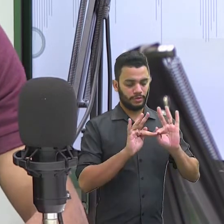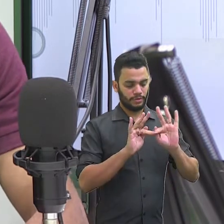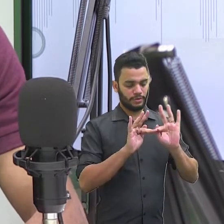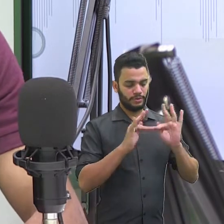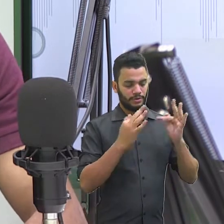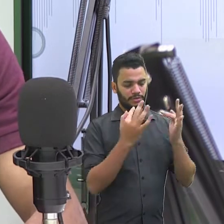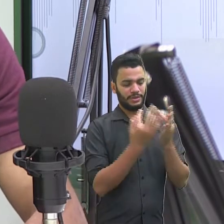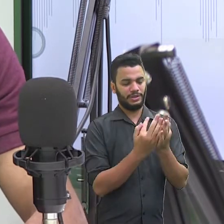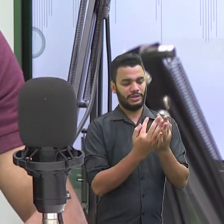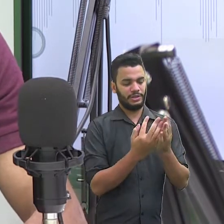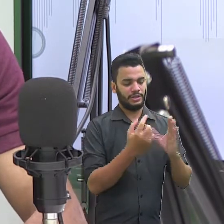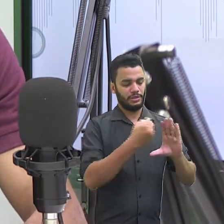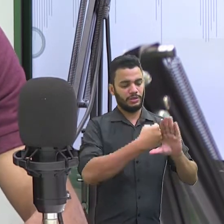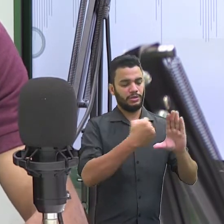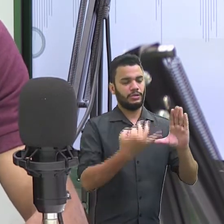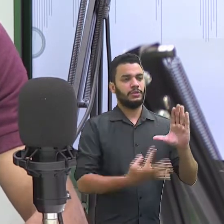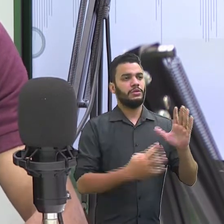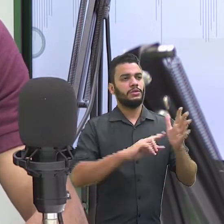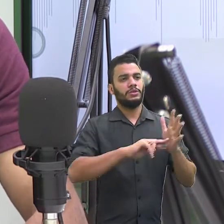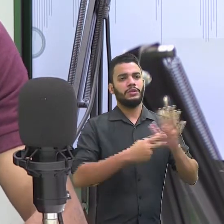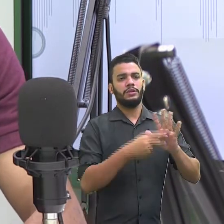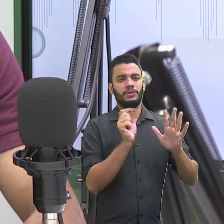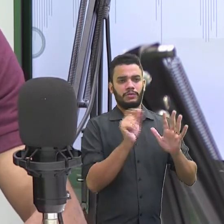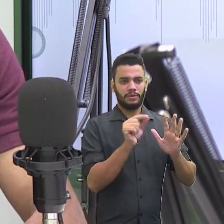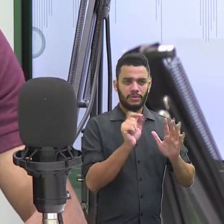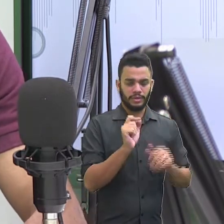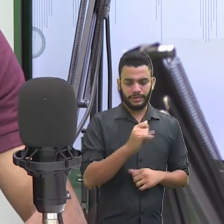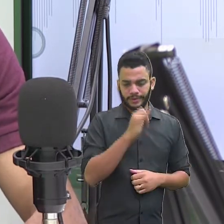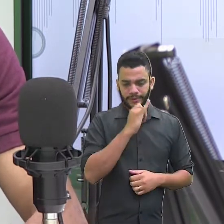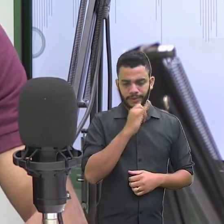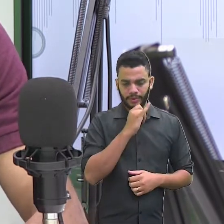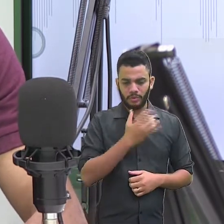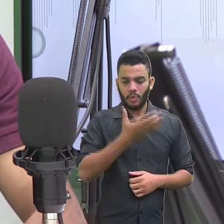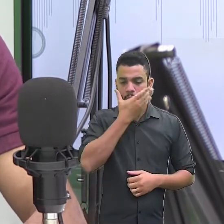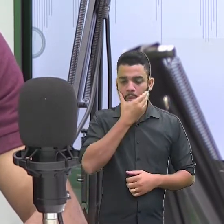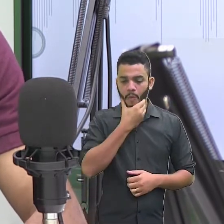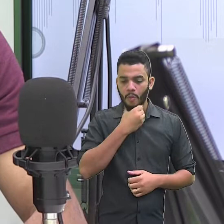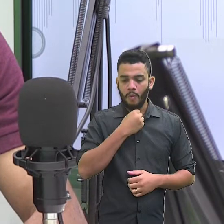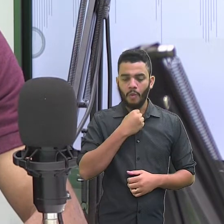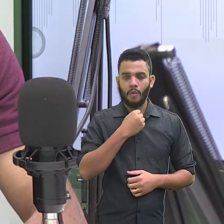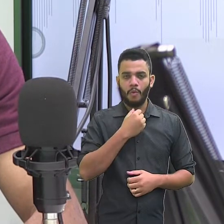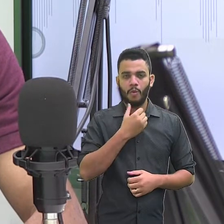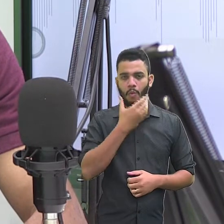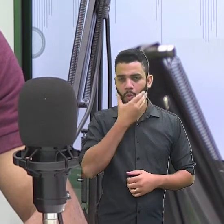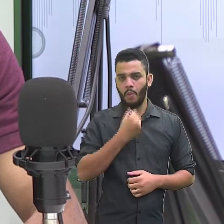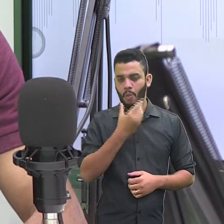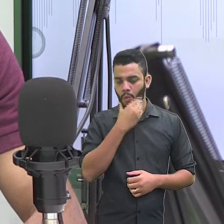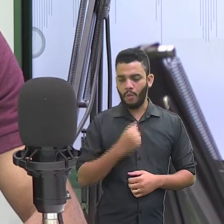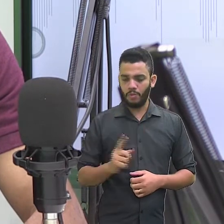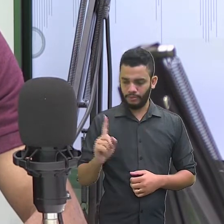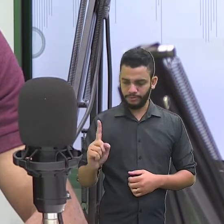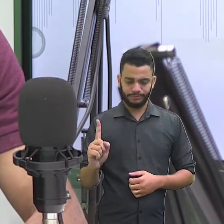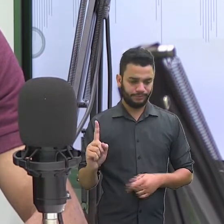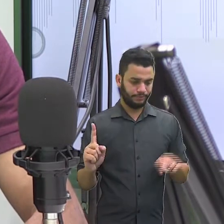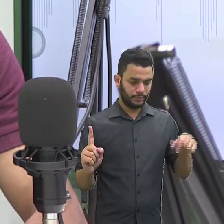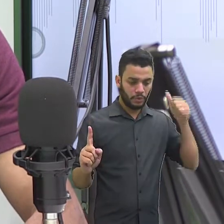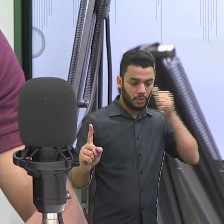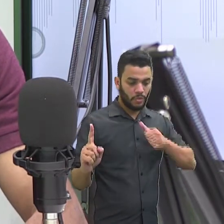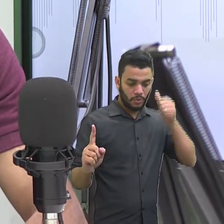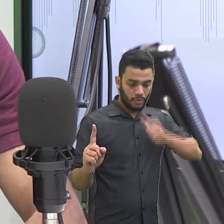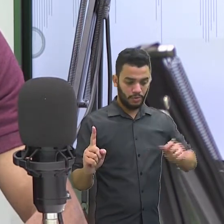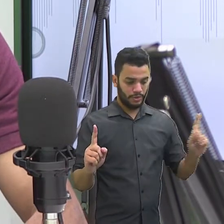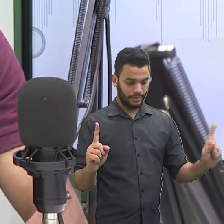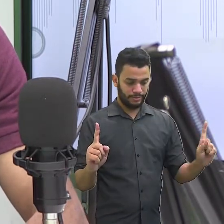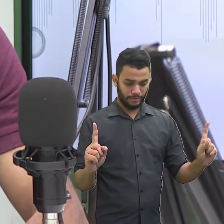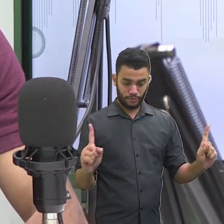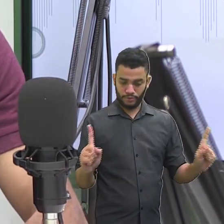família é um homem, uma mulher e sua prole. Né? São pessoas que têm laços afetivos e tem a ver com questão